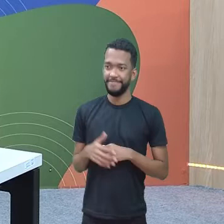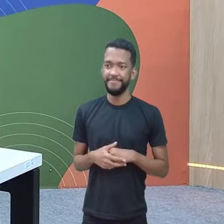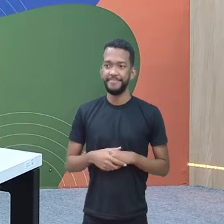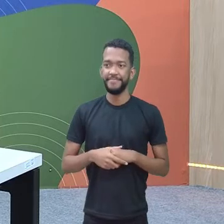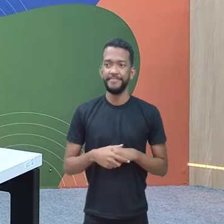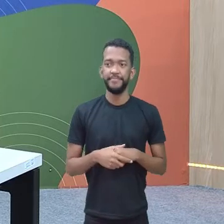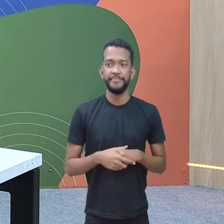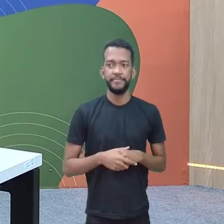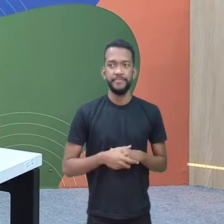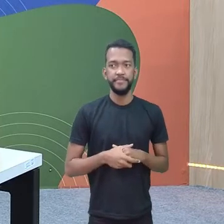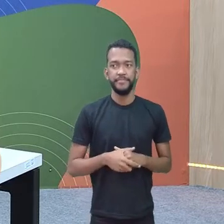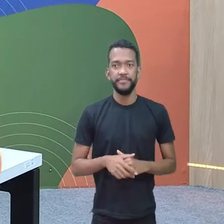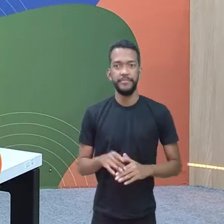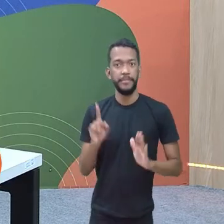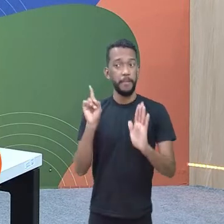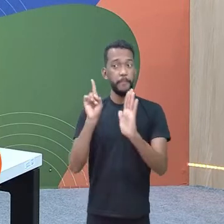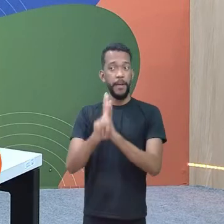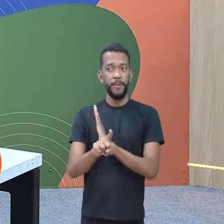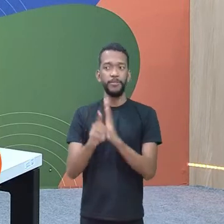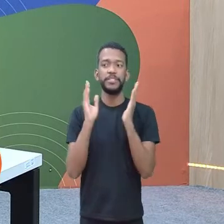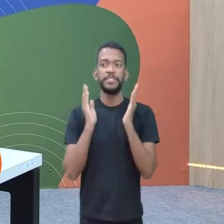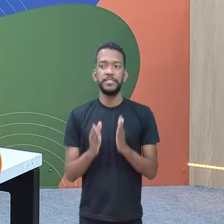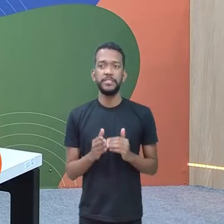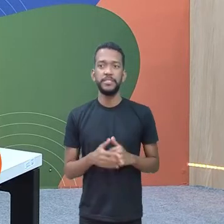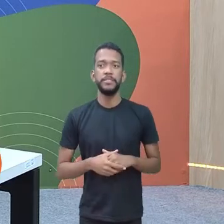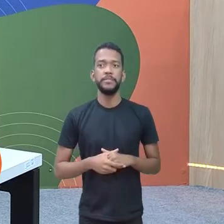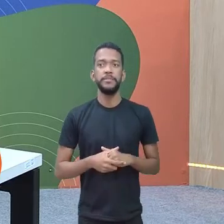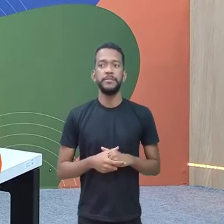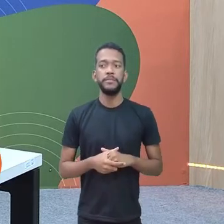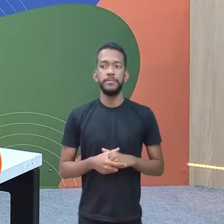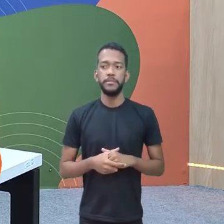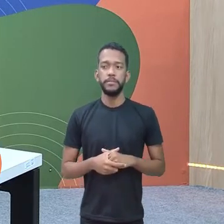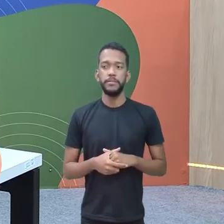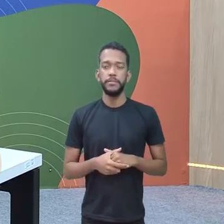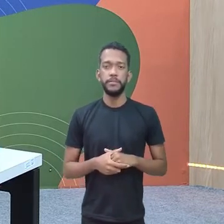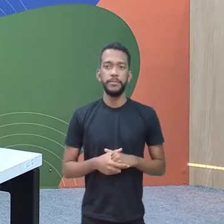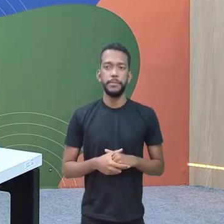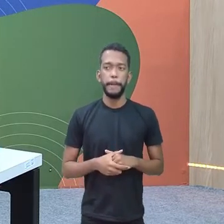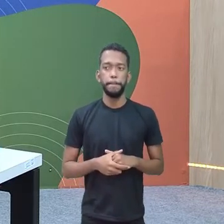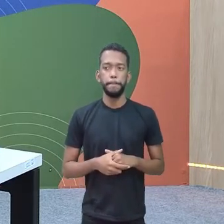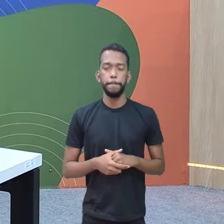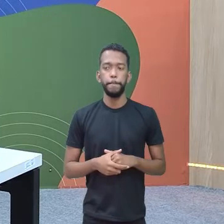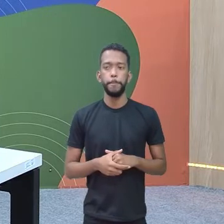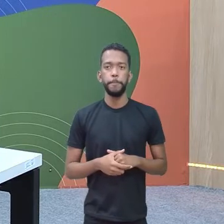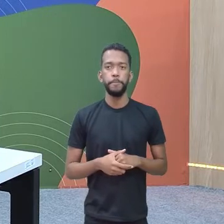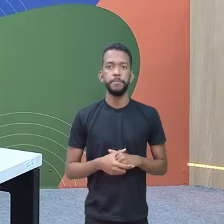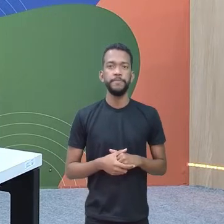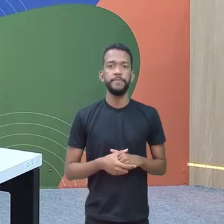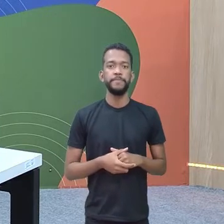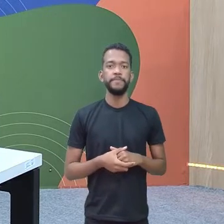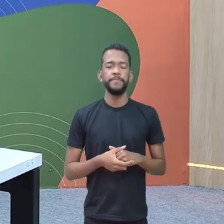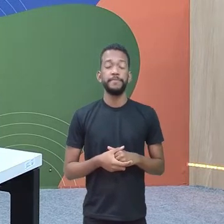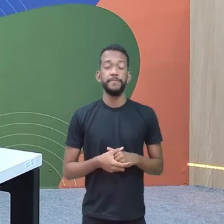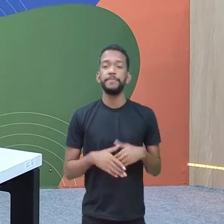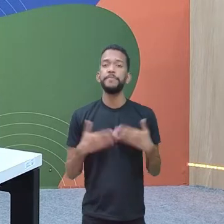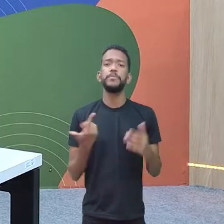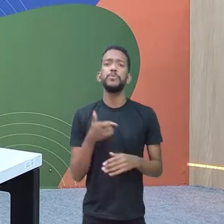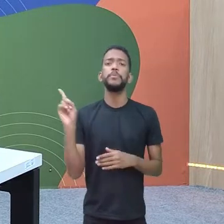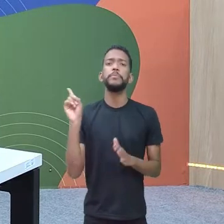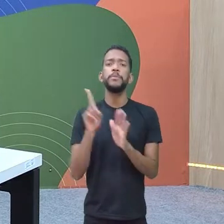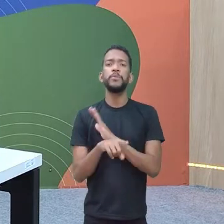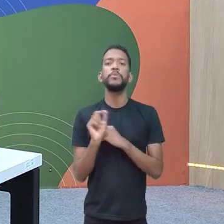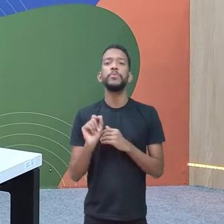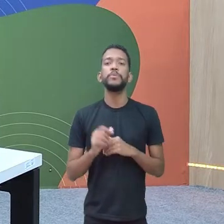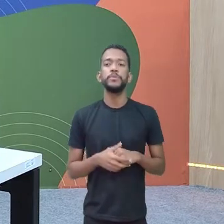uma pergunta que eu fiz aí no checkpoint, ok? Qual é a outra pergunta do